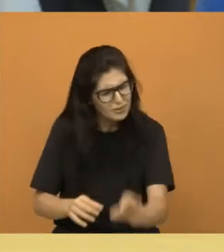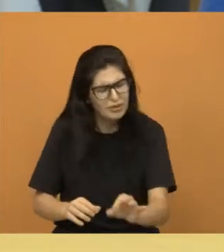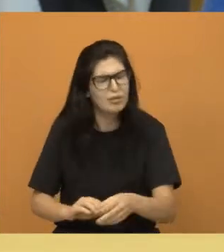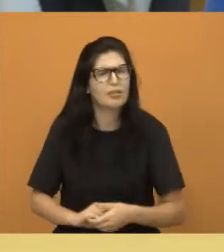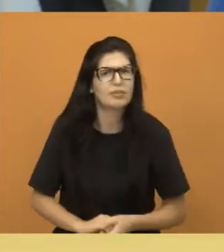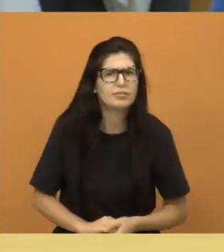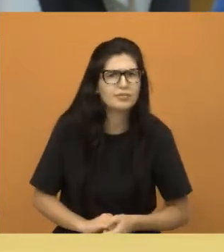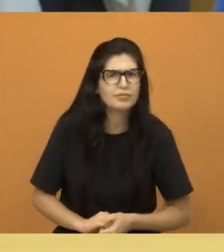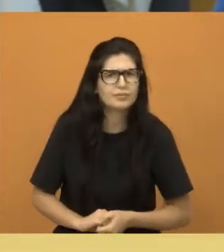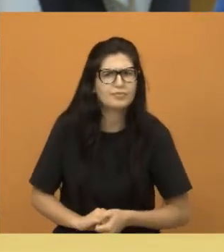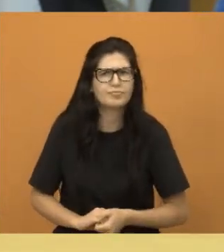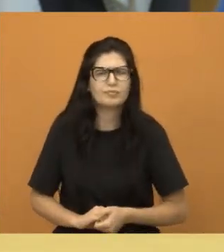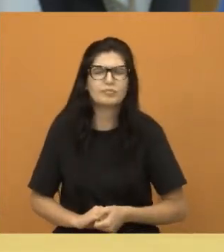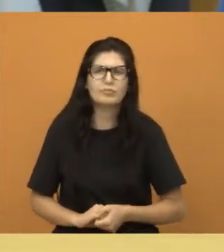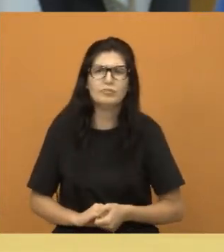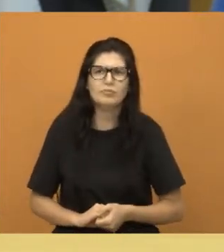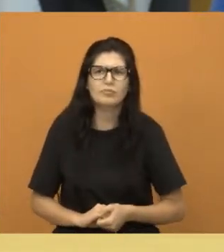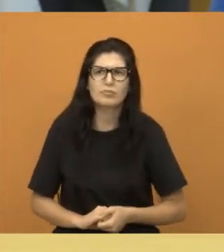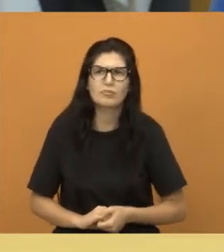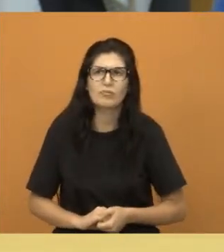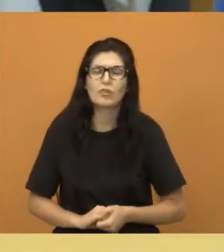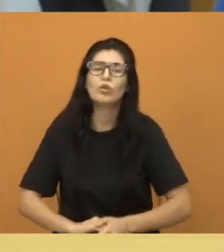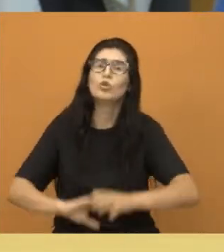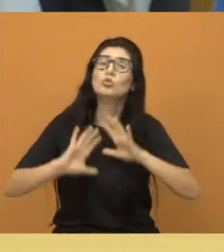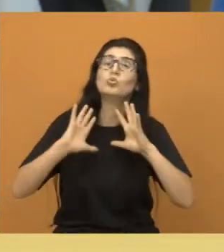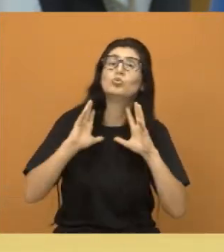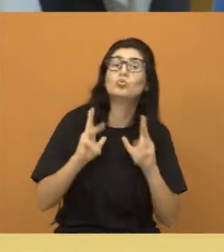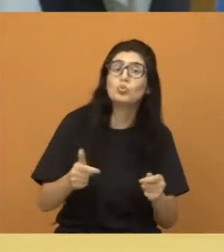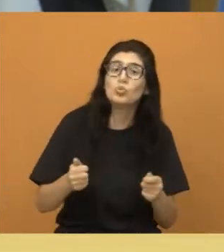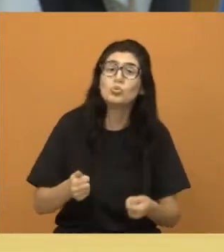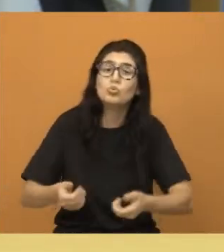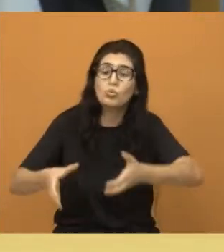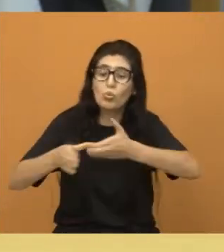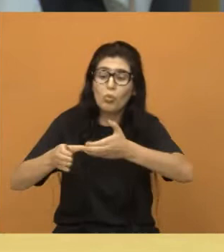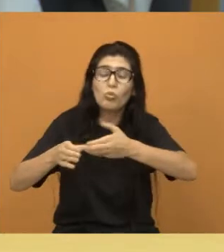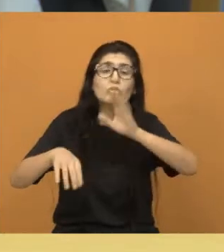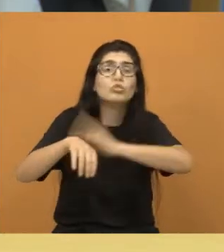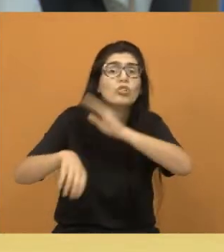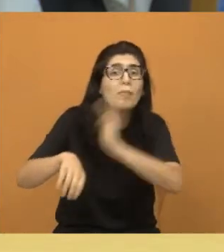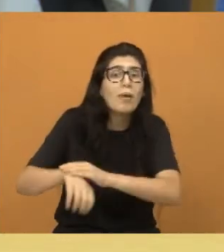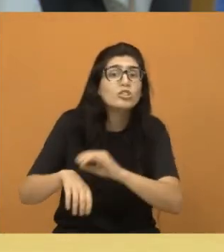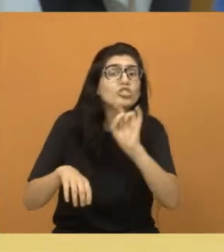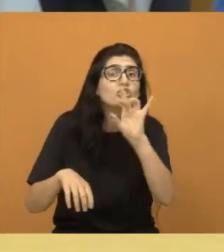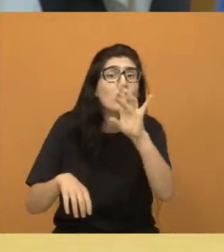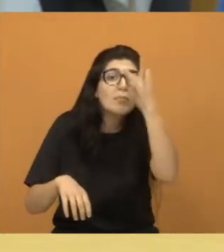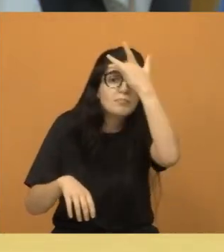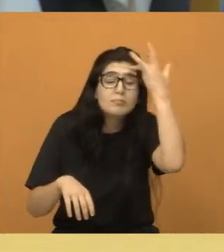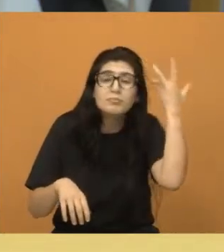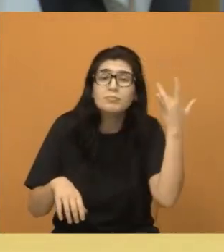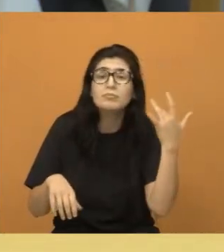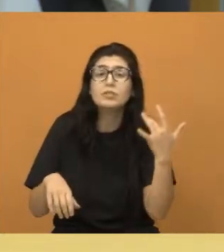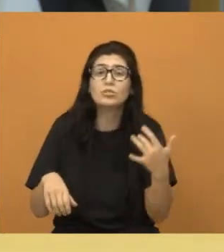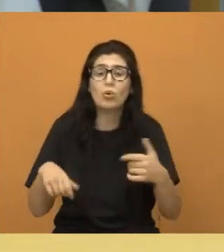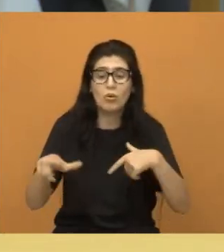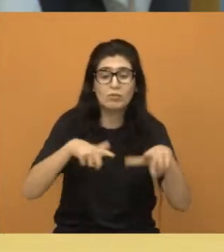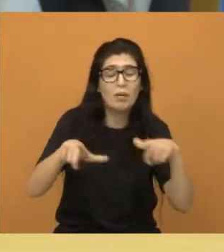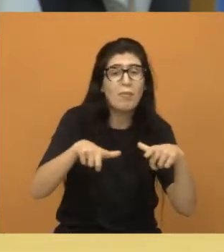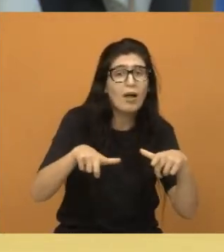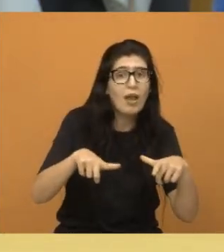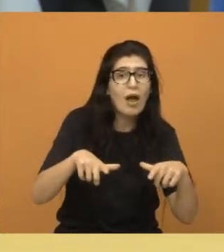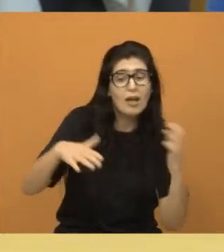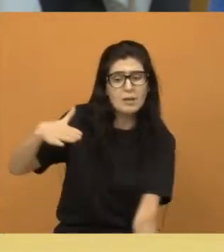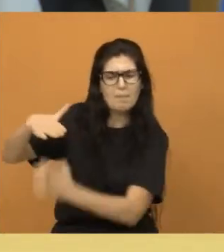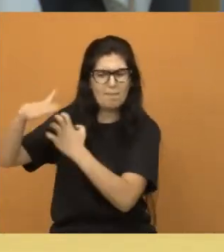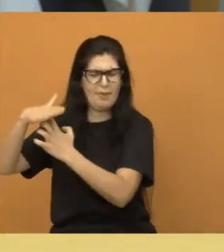são funções que estão precisando. Então, por isso que eu sou favorável a esse projeto, porque